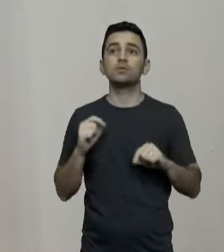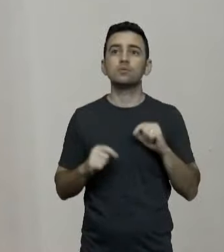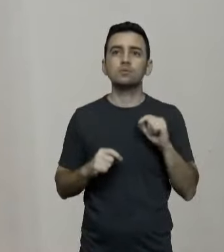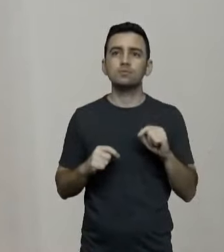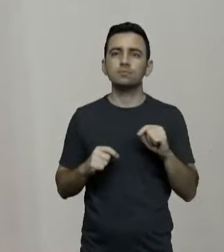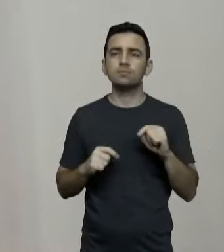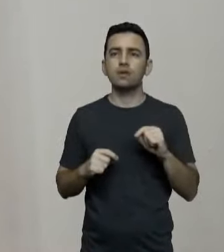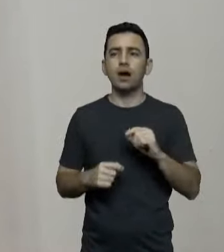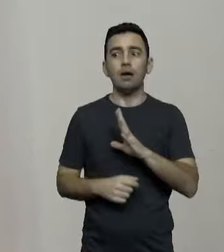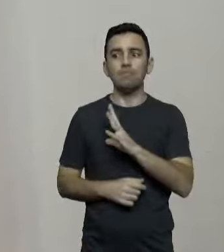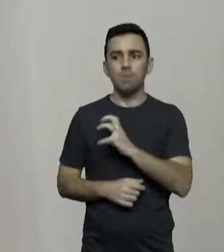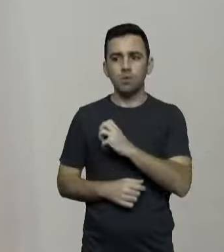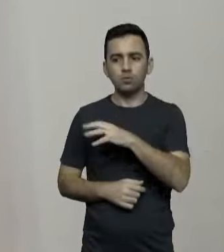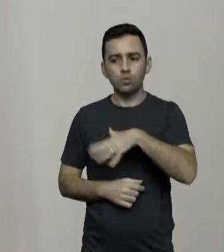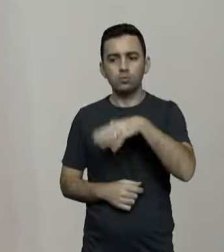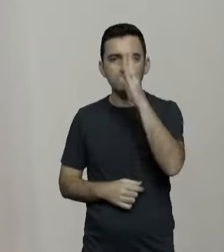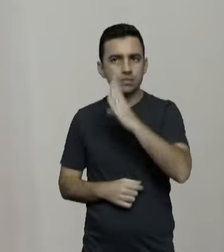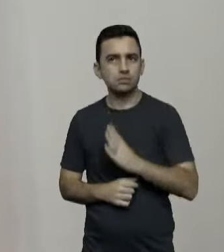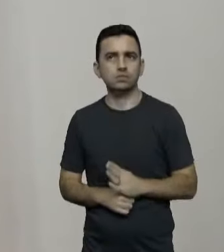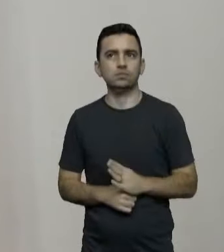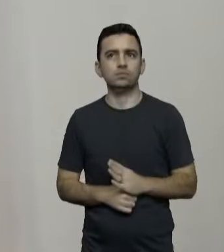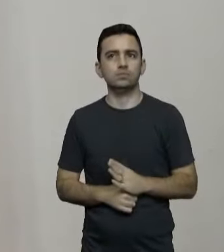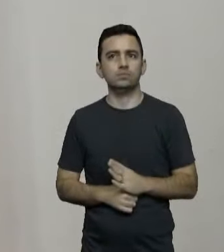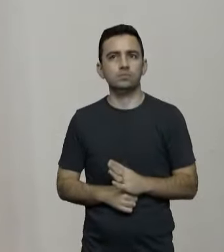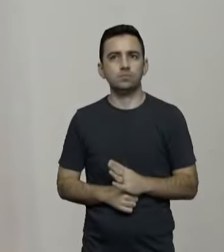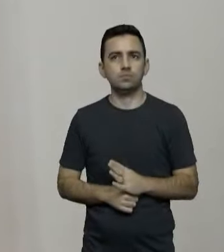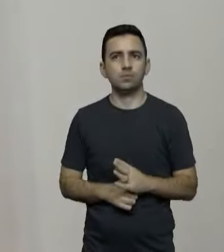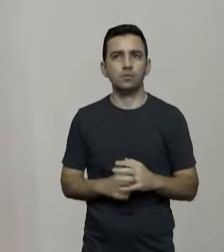amada, que deveria ser